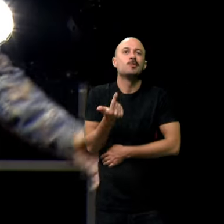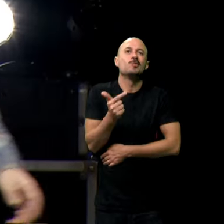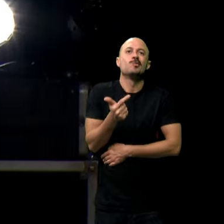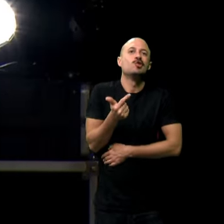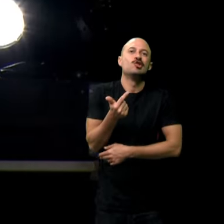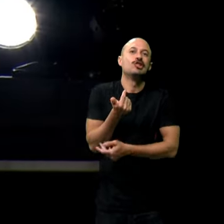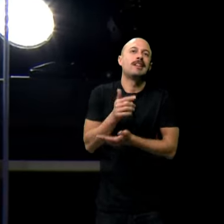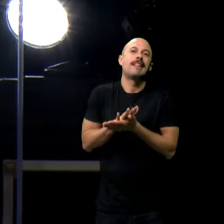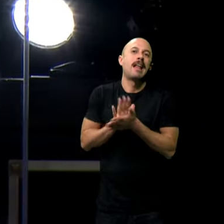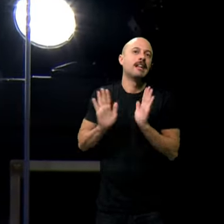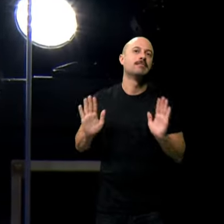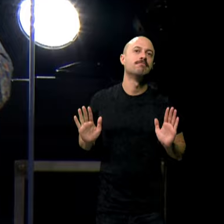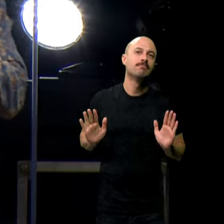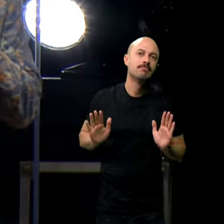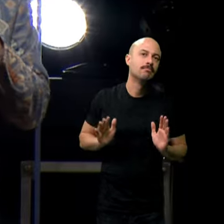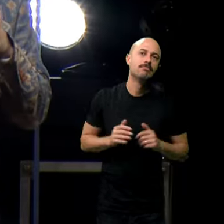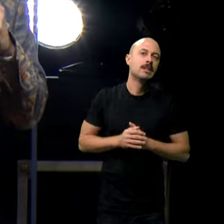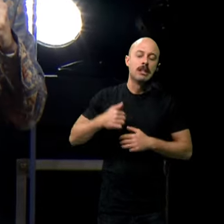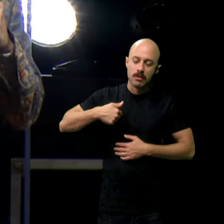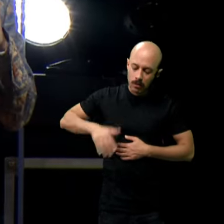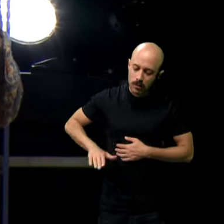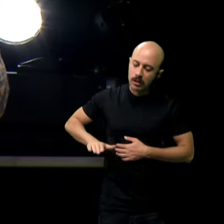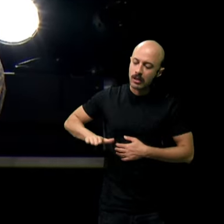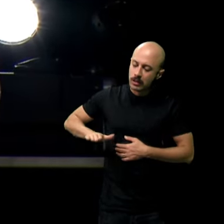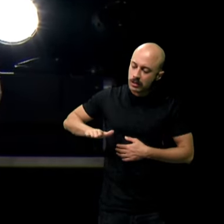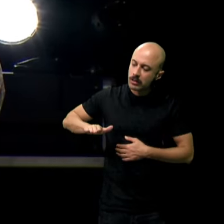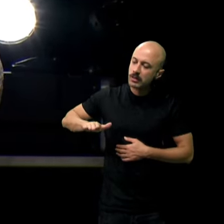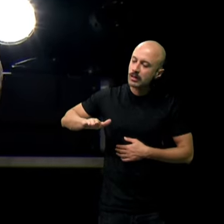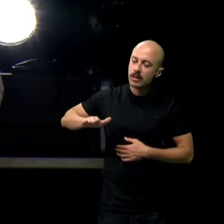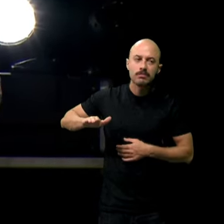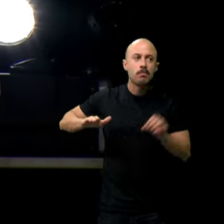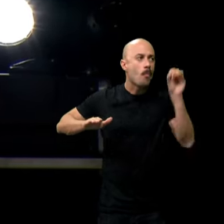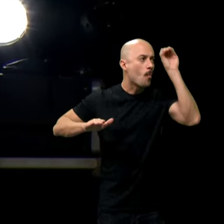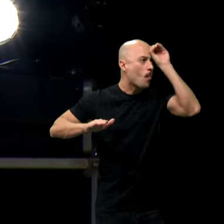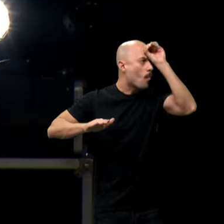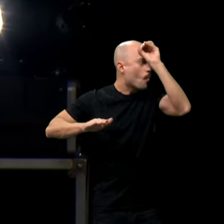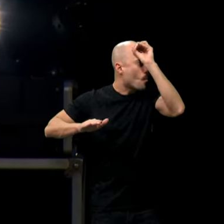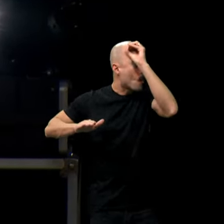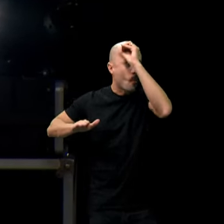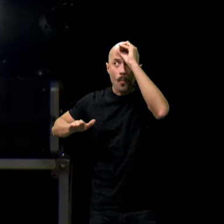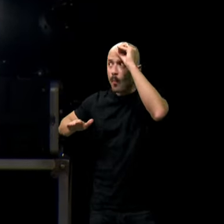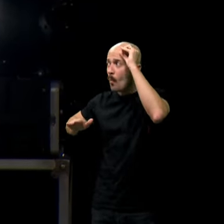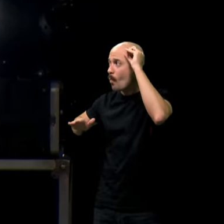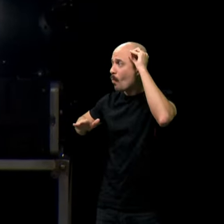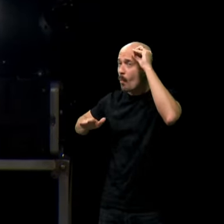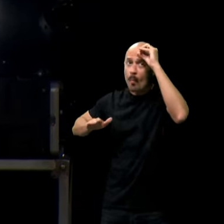nada. Cresci em absoluto desconhecimento e ignorância,